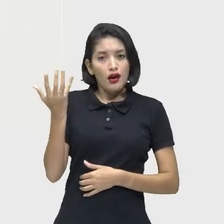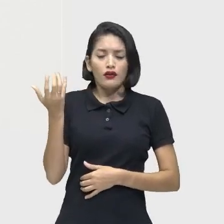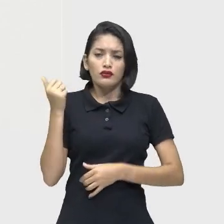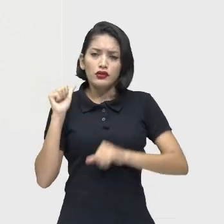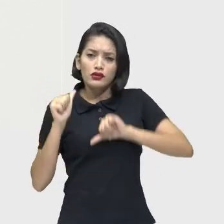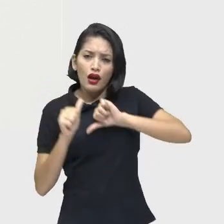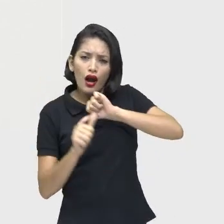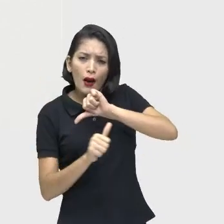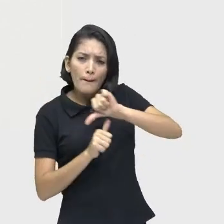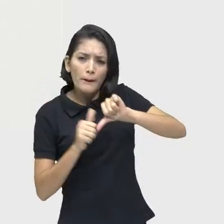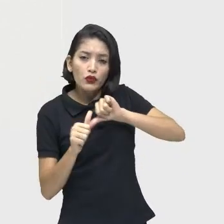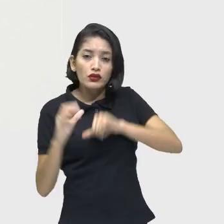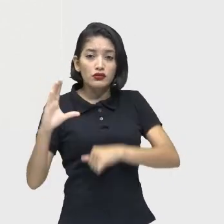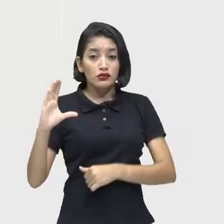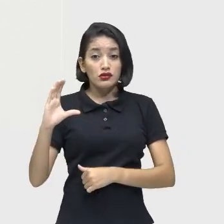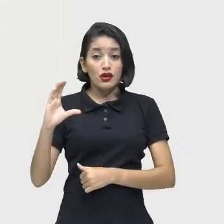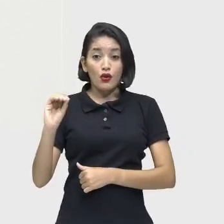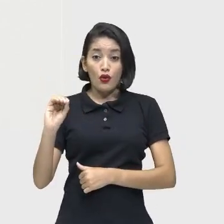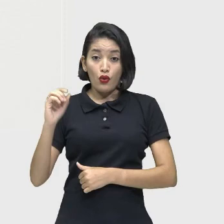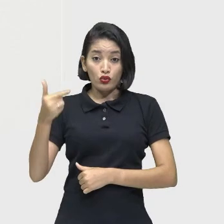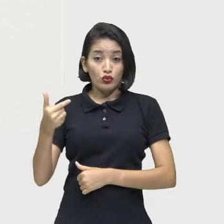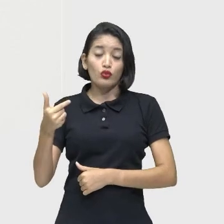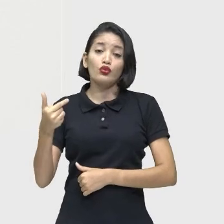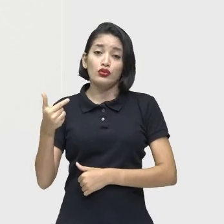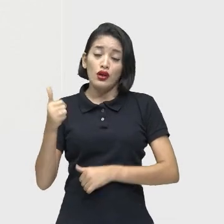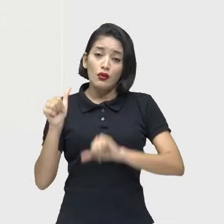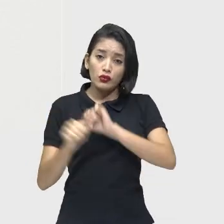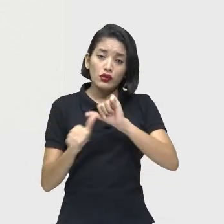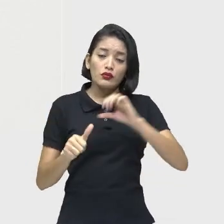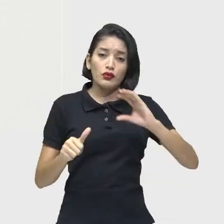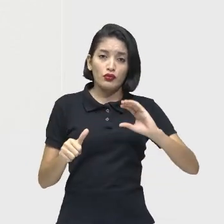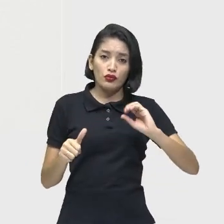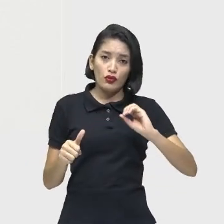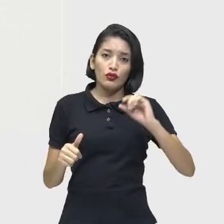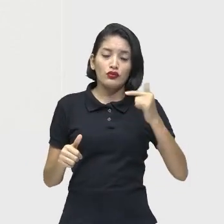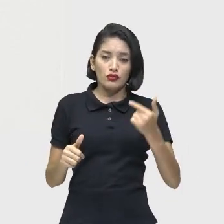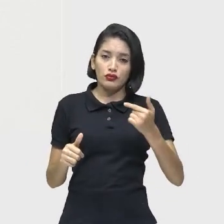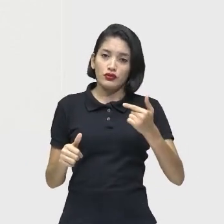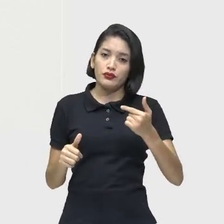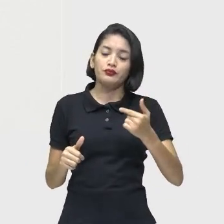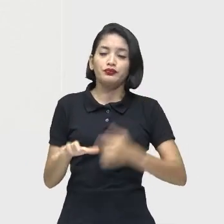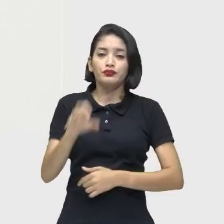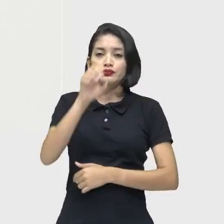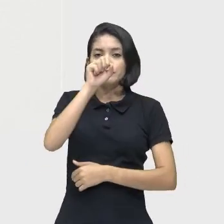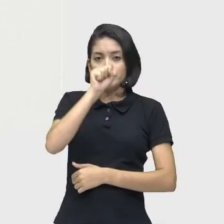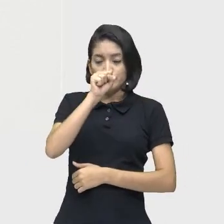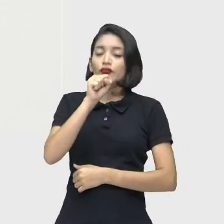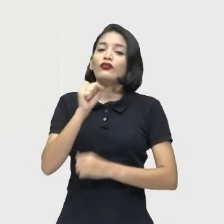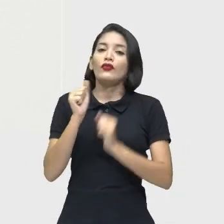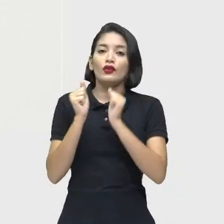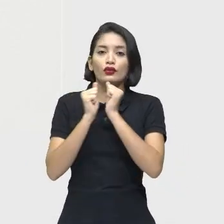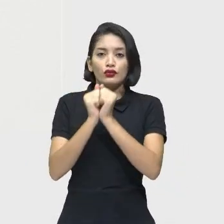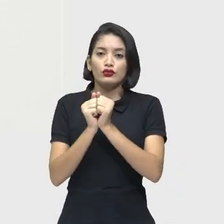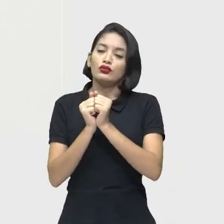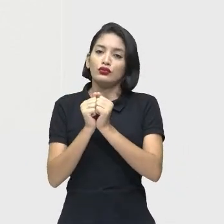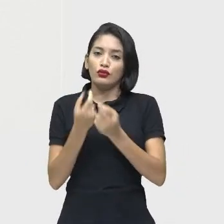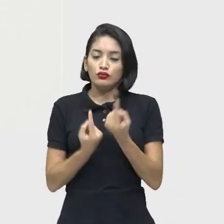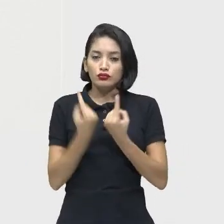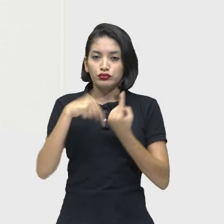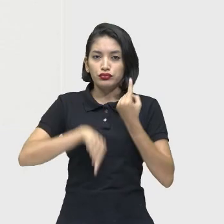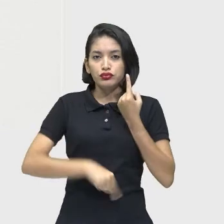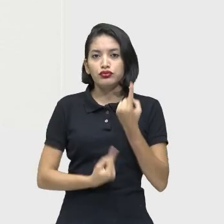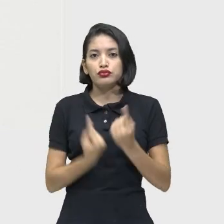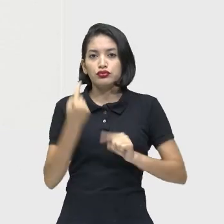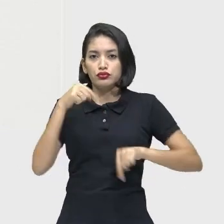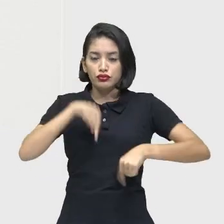a troca gasosa, onde tem ali a relação do sistema respiratório com o sistema circulatório, tá